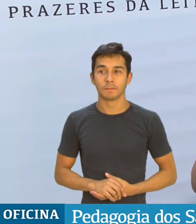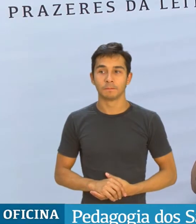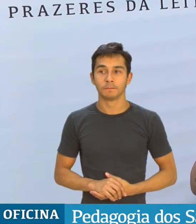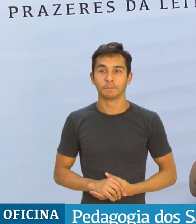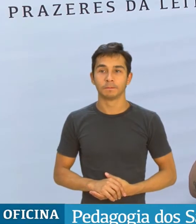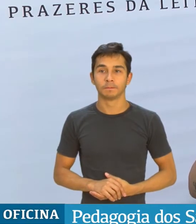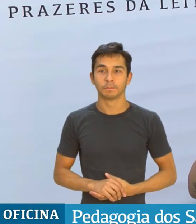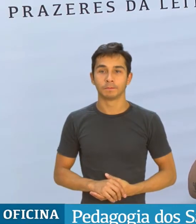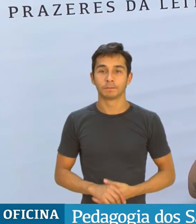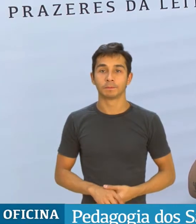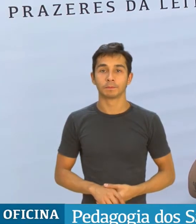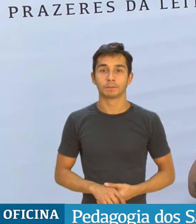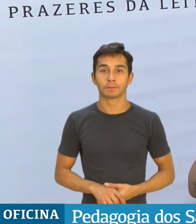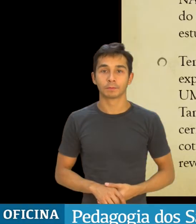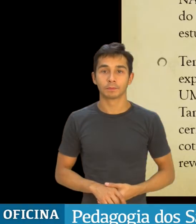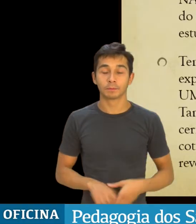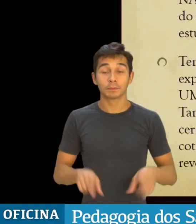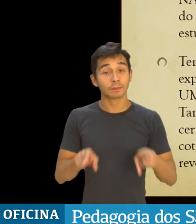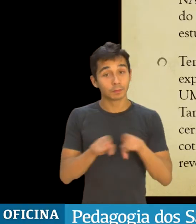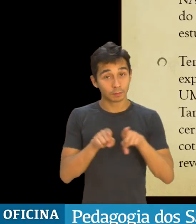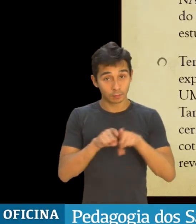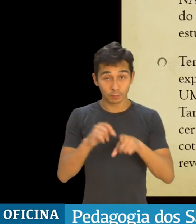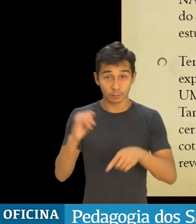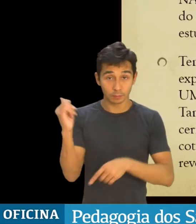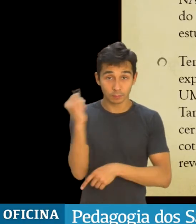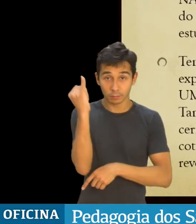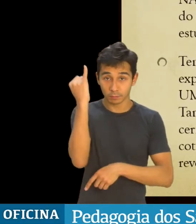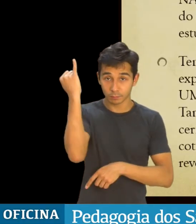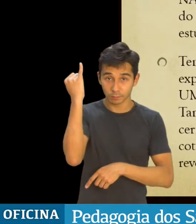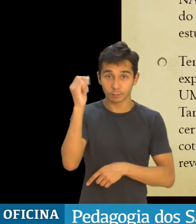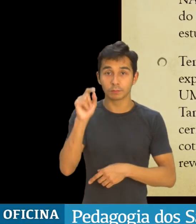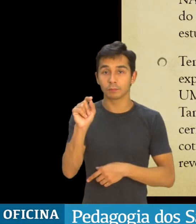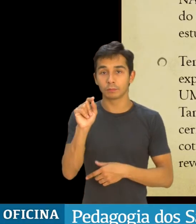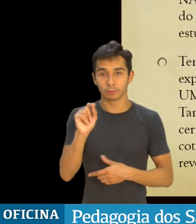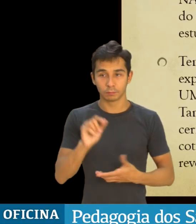E outra coisa que é muito importante,